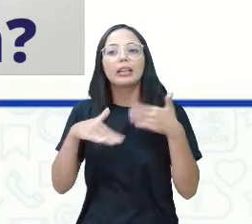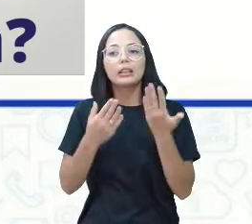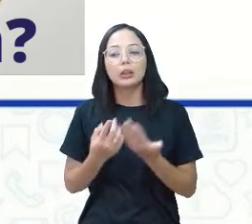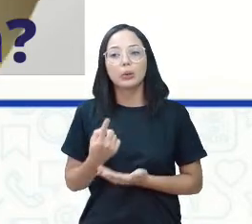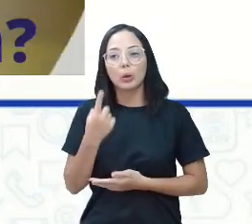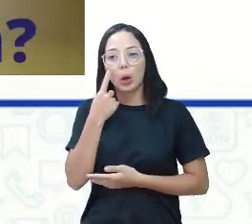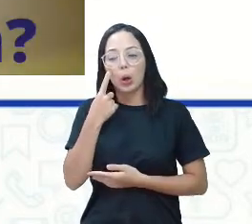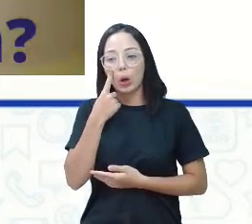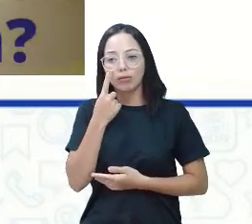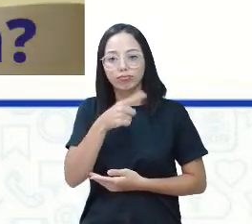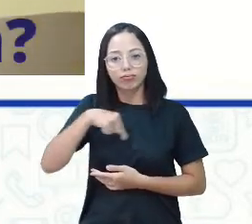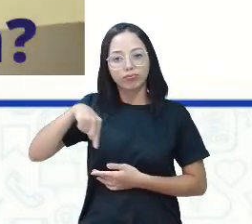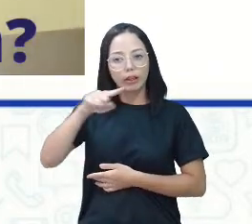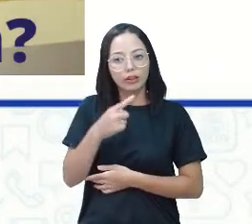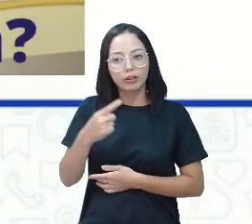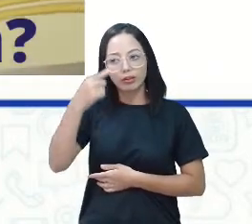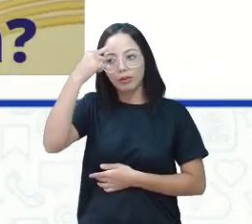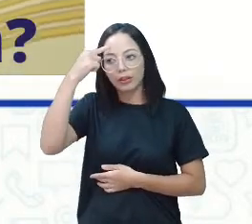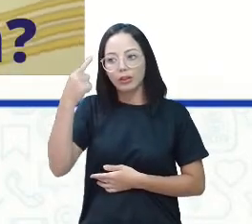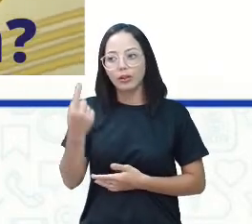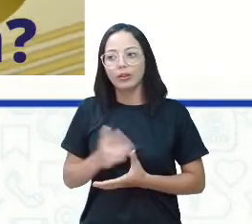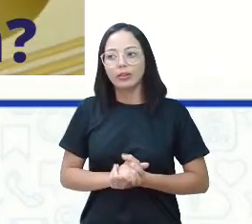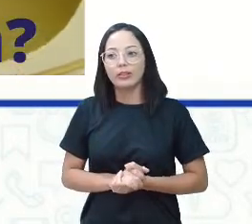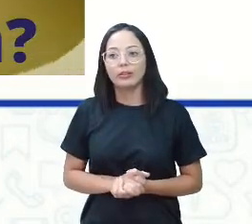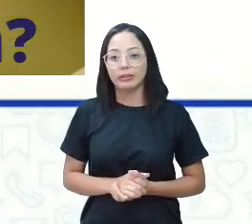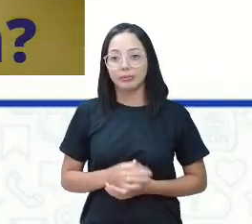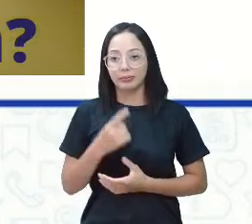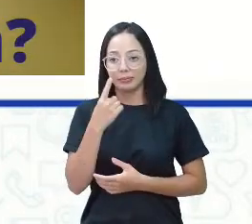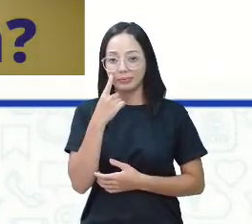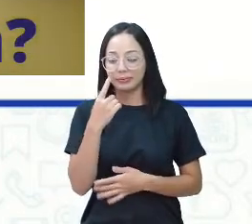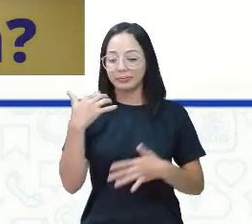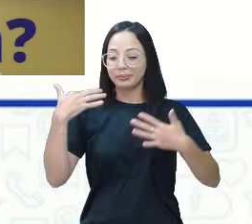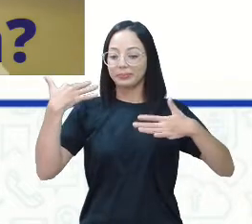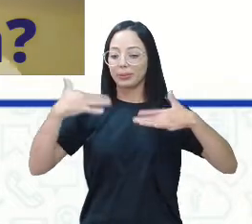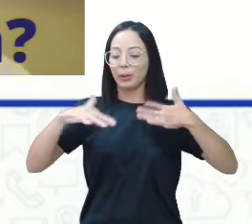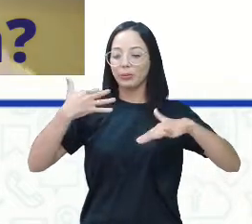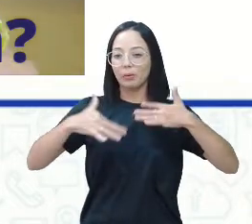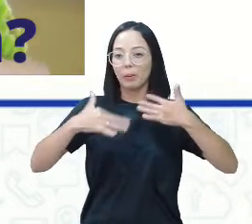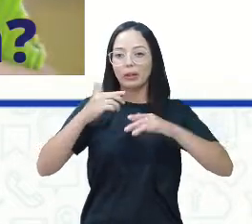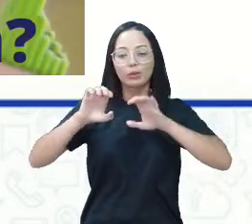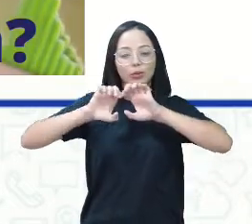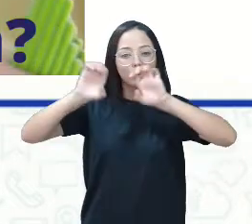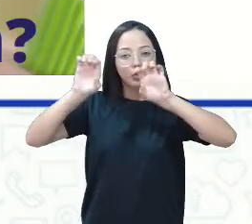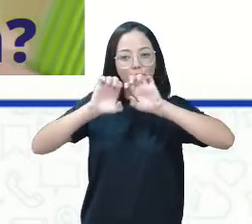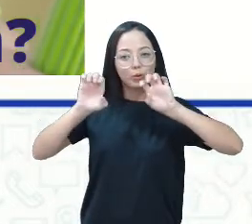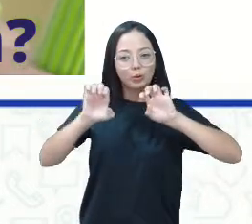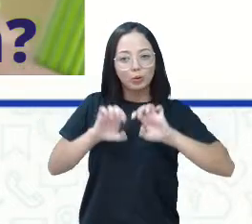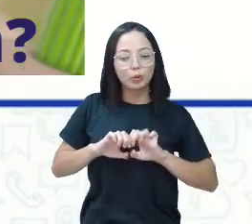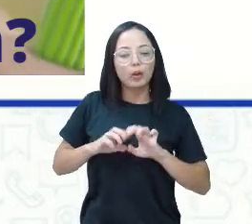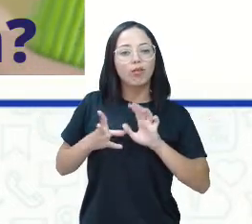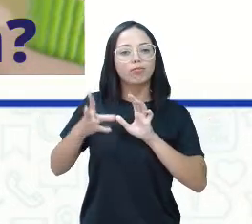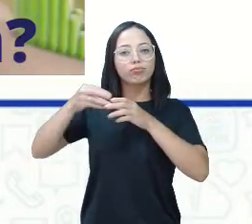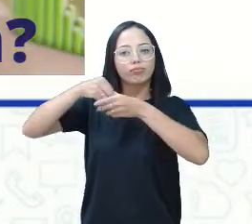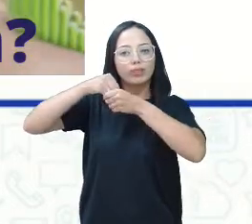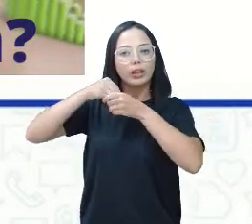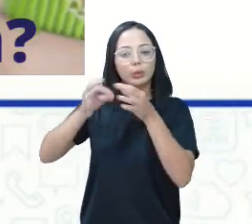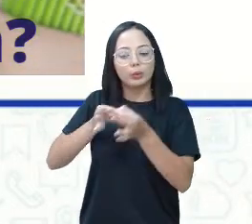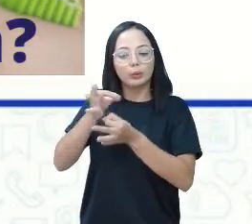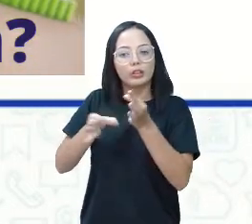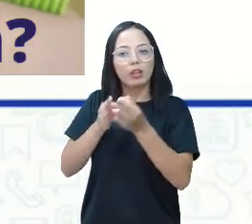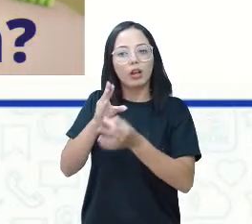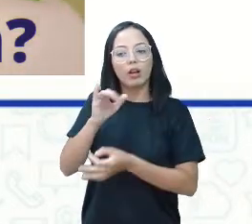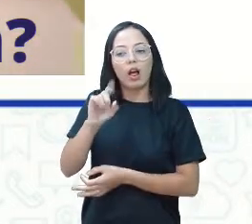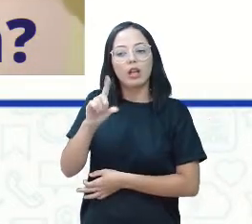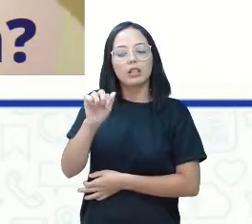Né? Como é complexo. Começa a se movimentar, provoca um movimento correspondente das estruturas finas na superfície das células